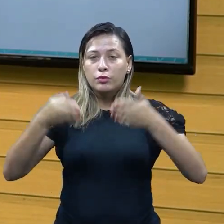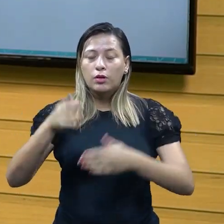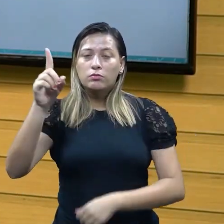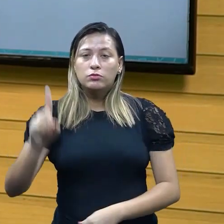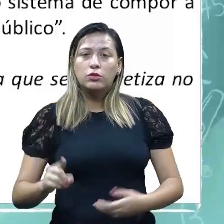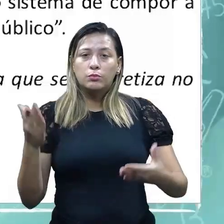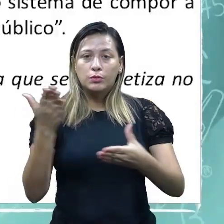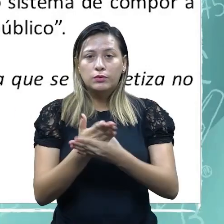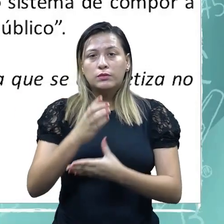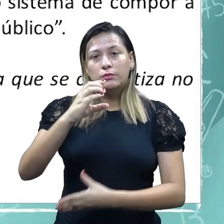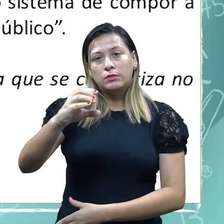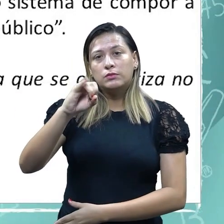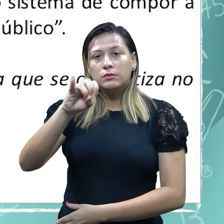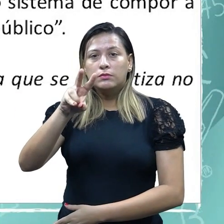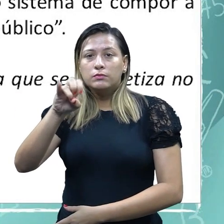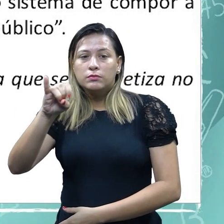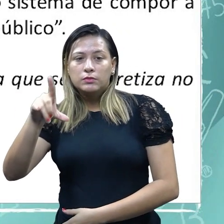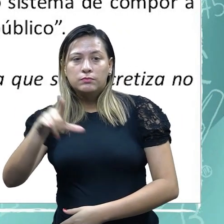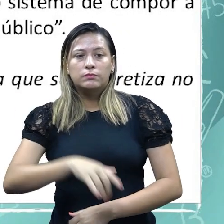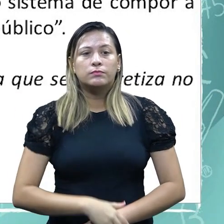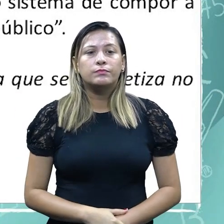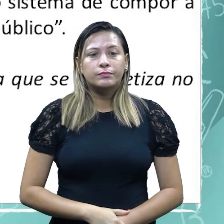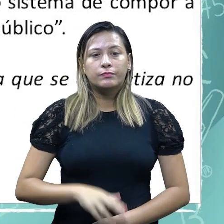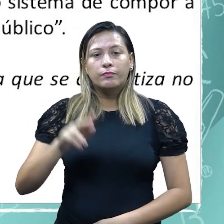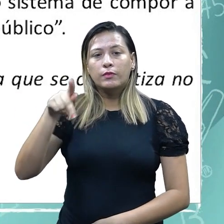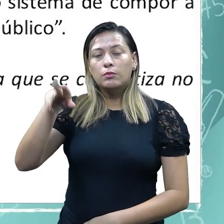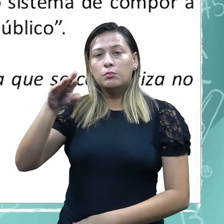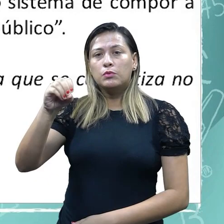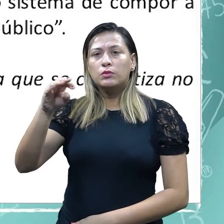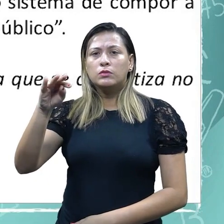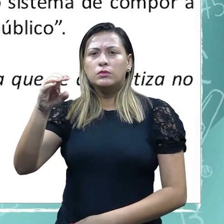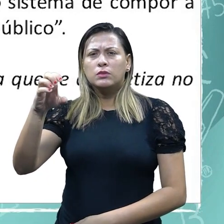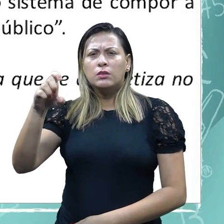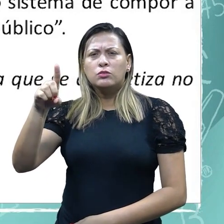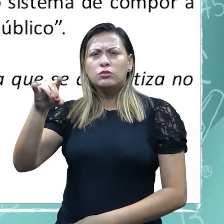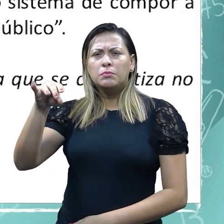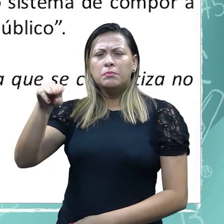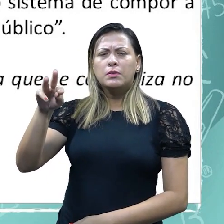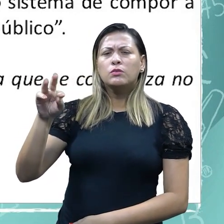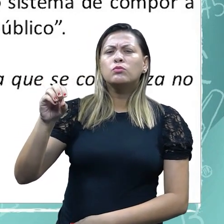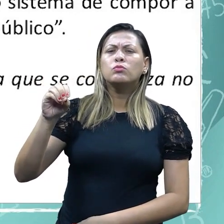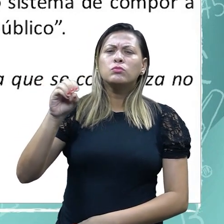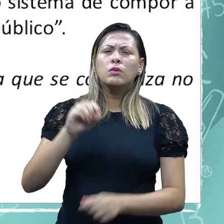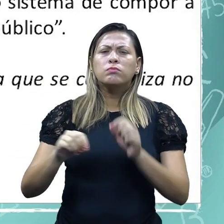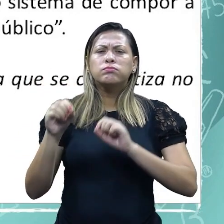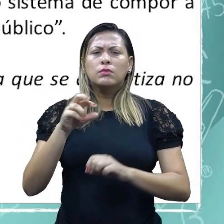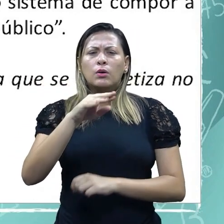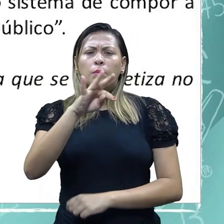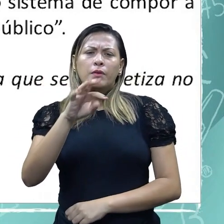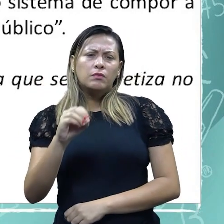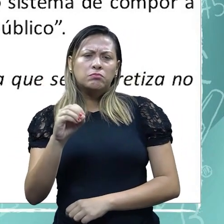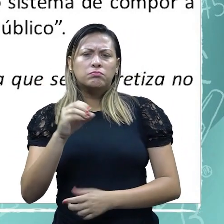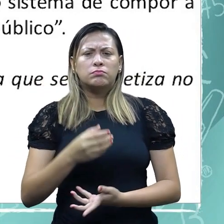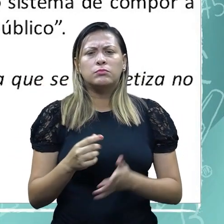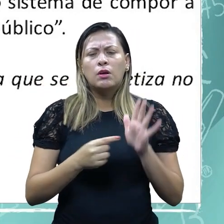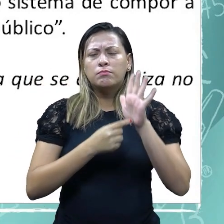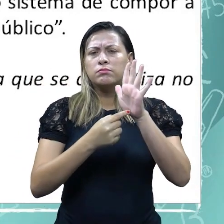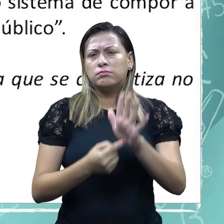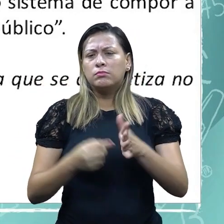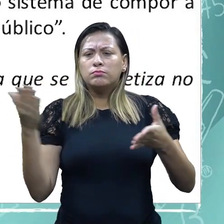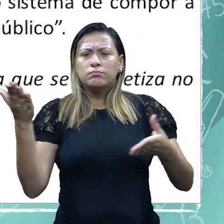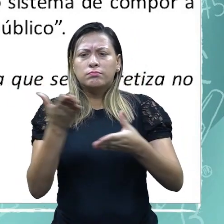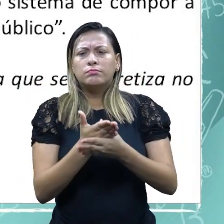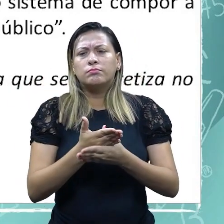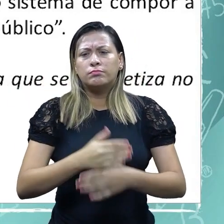civil, certo? Então veja, procedimento é o rito, é a exteriorização de quê? Do processo. E aí a gente está falando